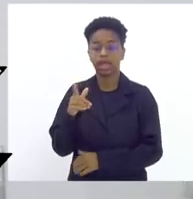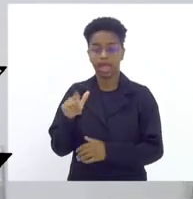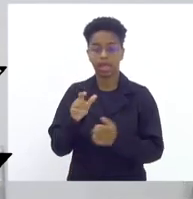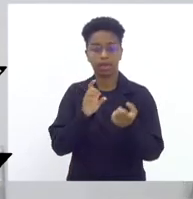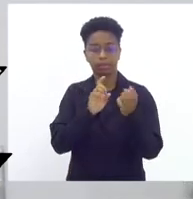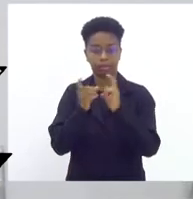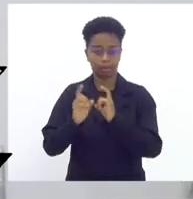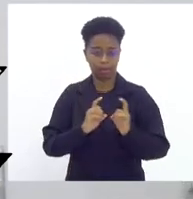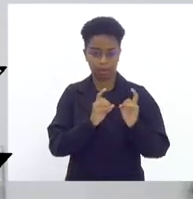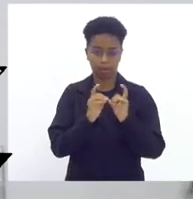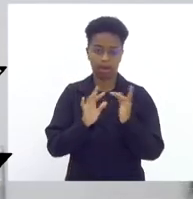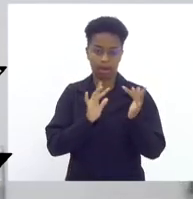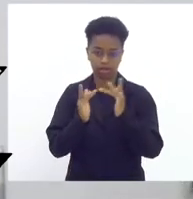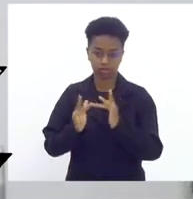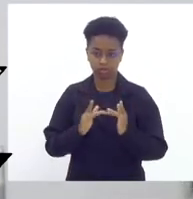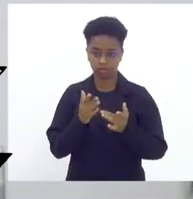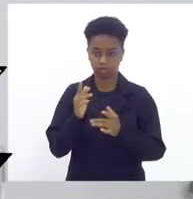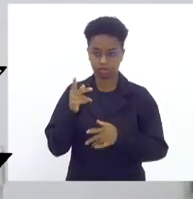político